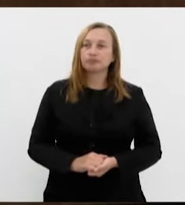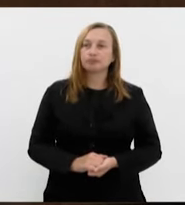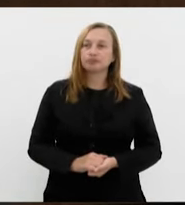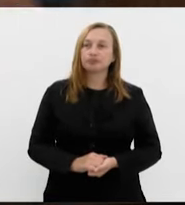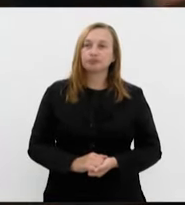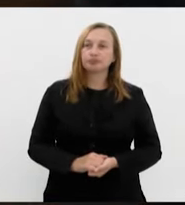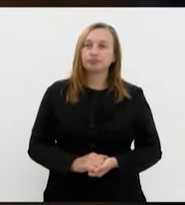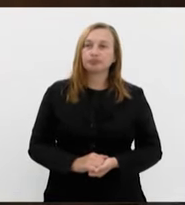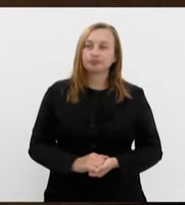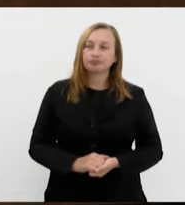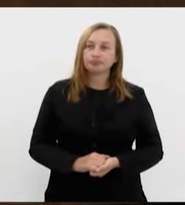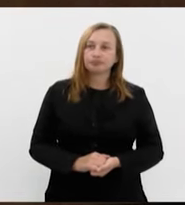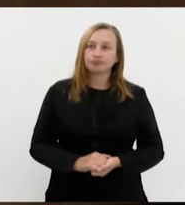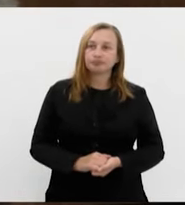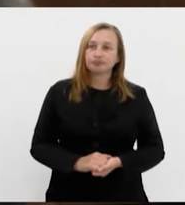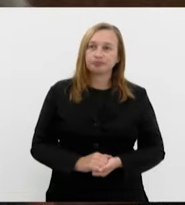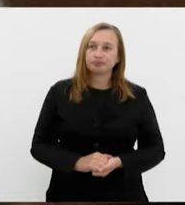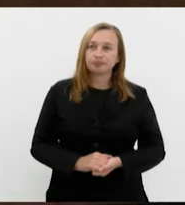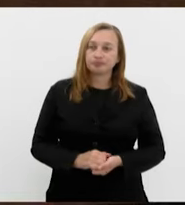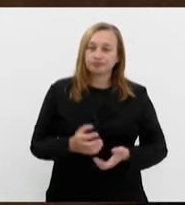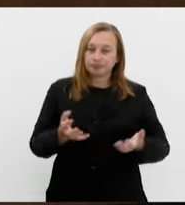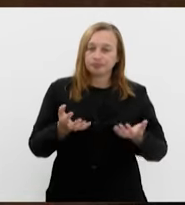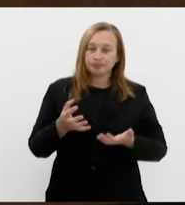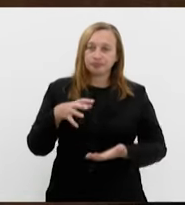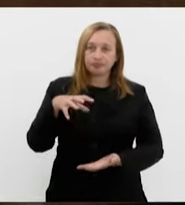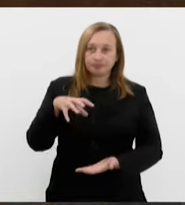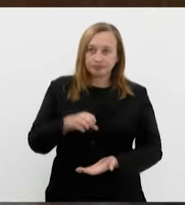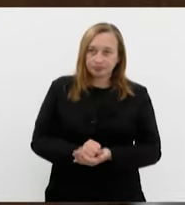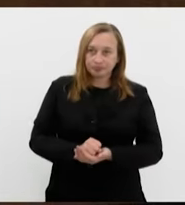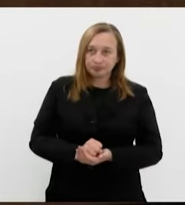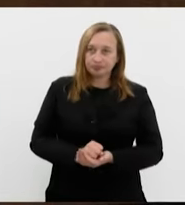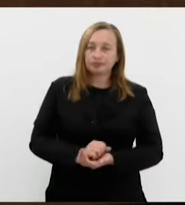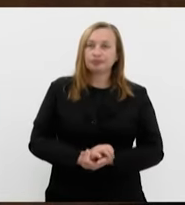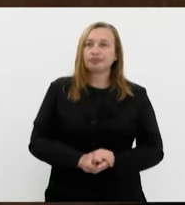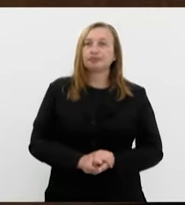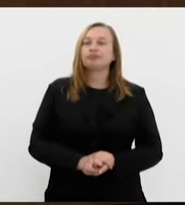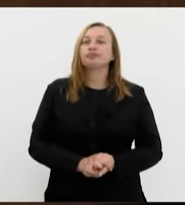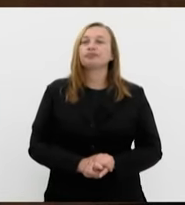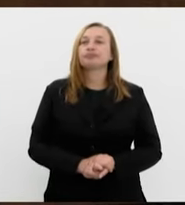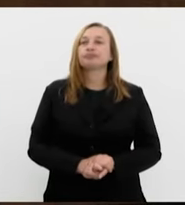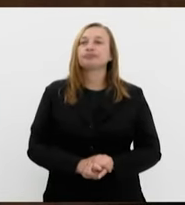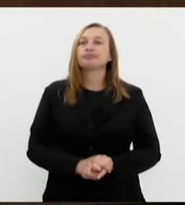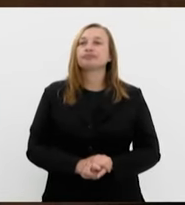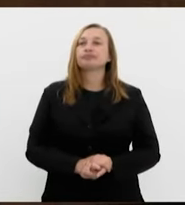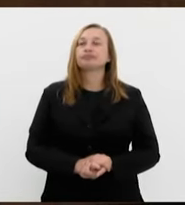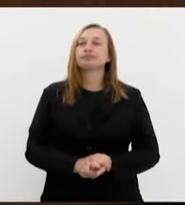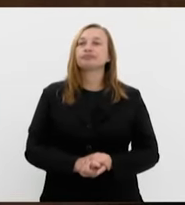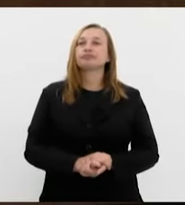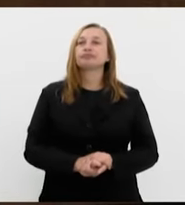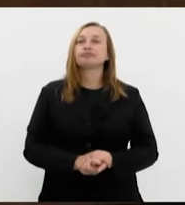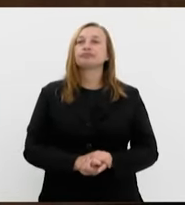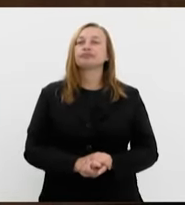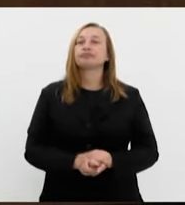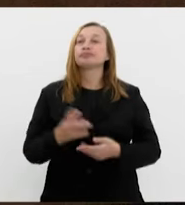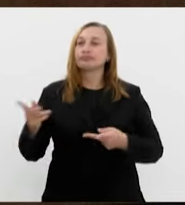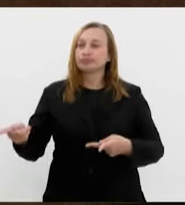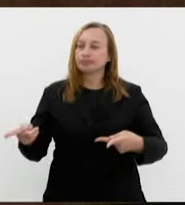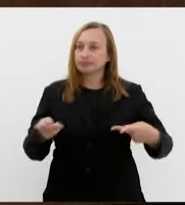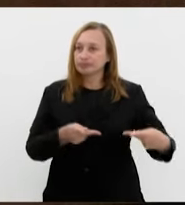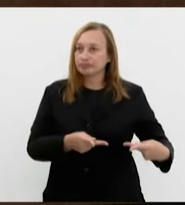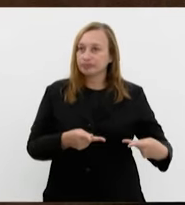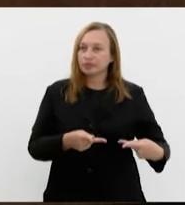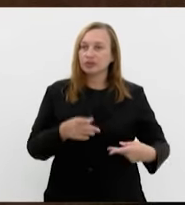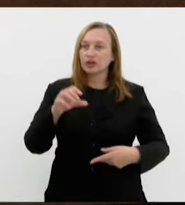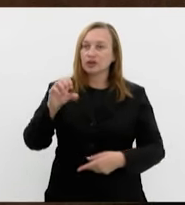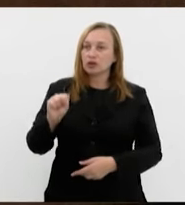Nós queremos, presidente, registrar que está conosco, veio visitar a SUDERJ